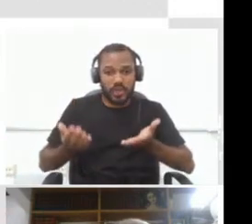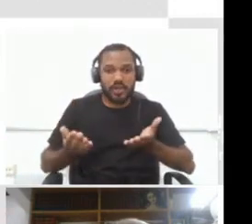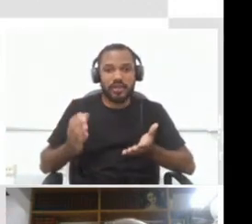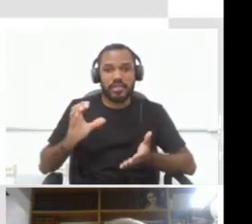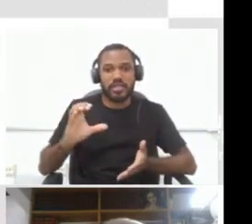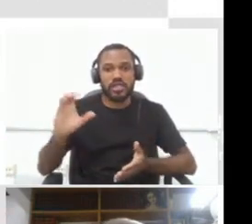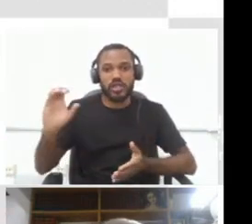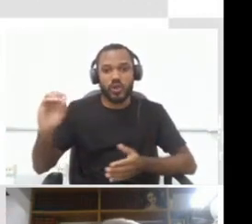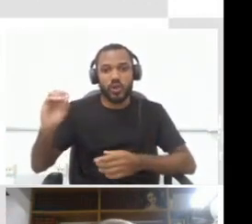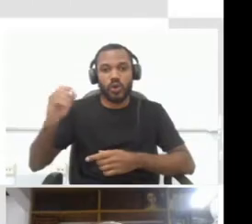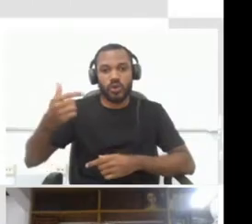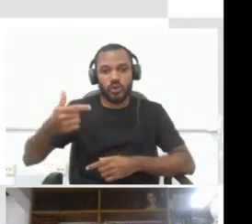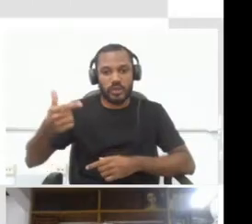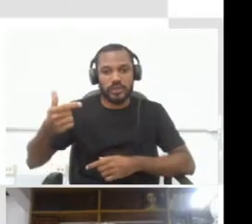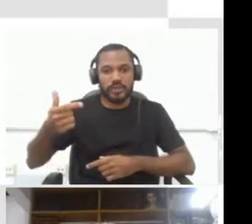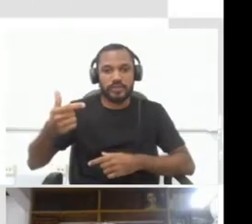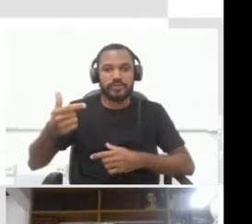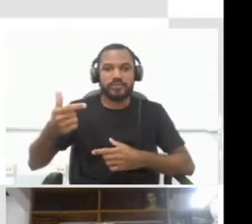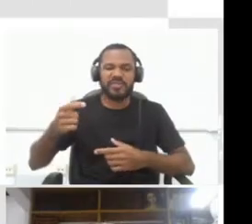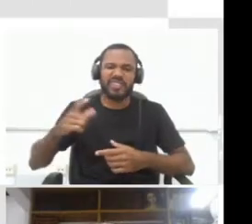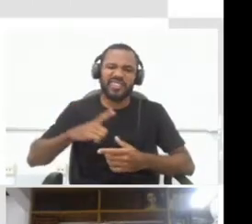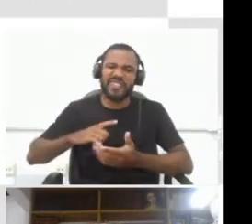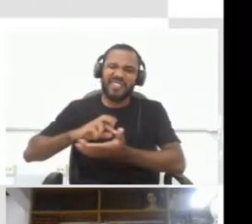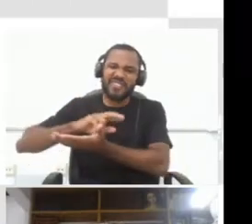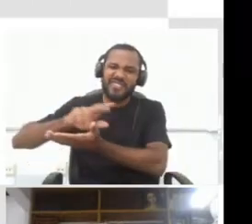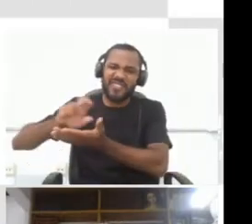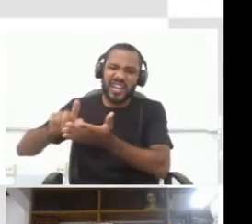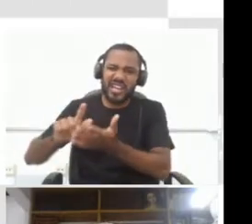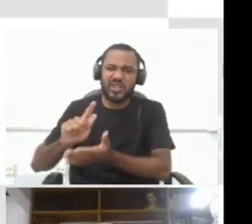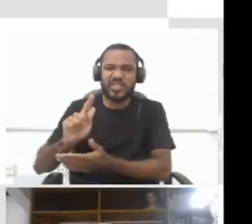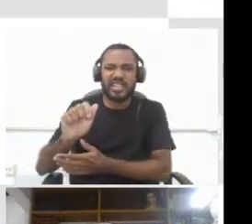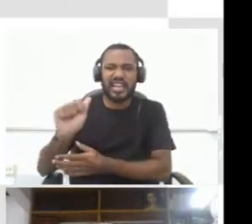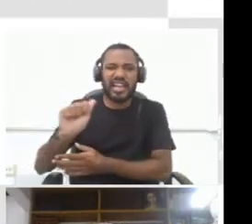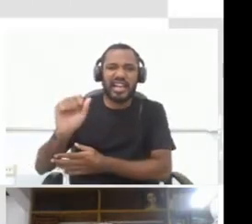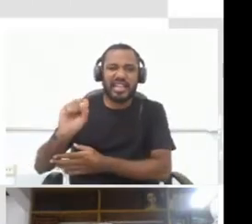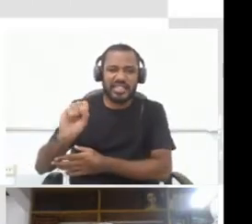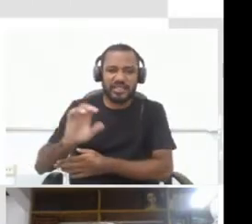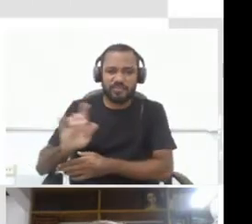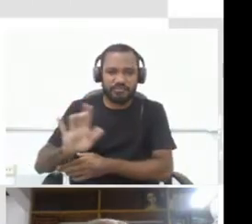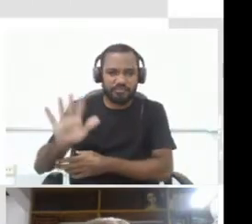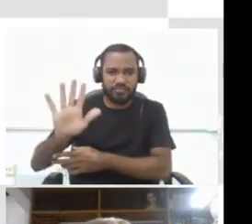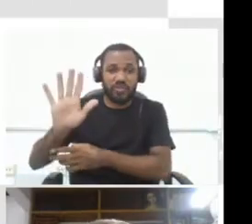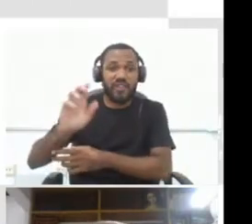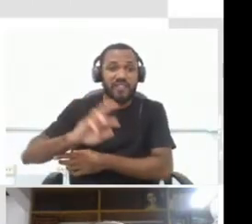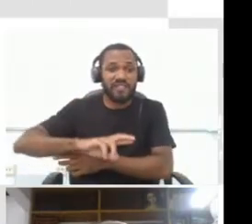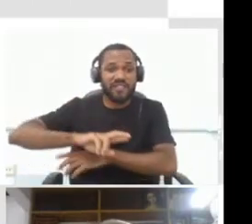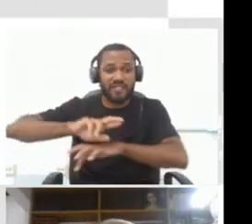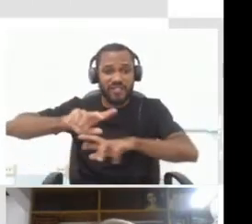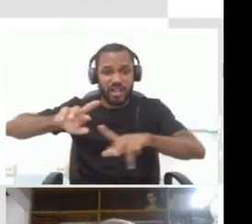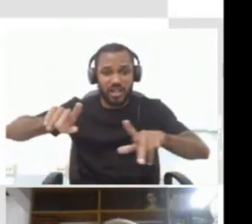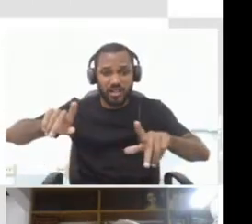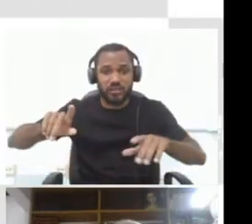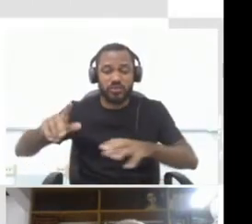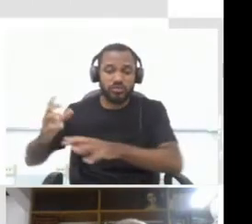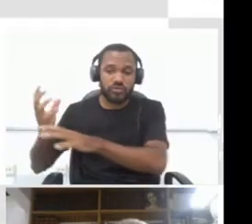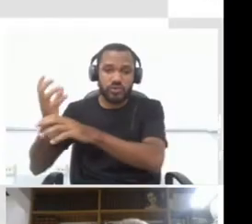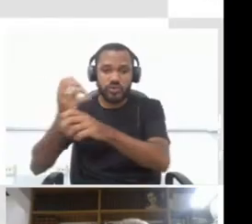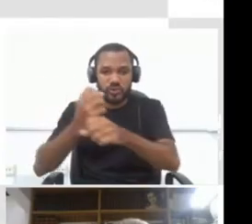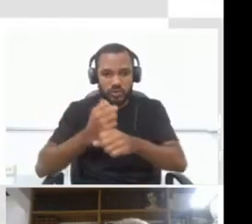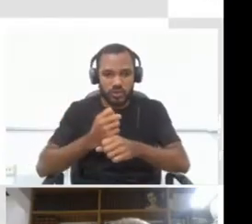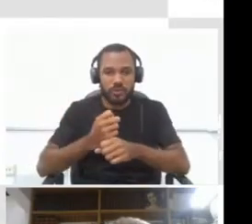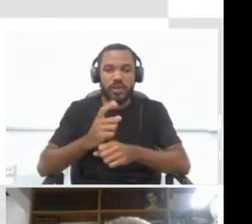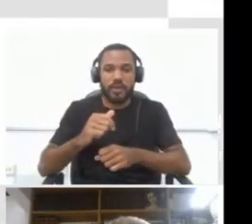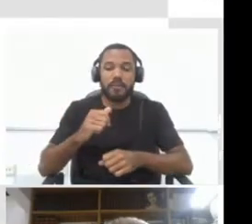vez, o conjunto dos gases de efeito estufa reduzidos ou convertidos no potencial de